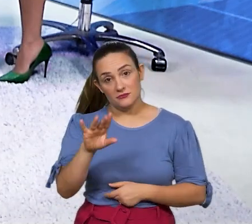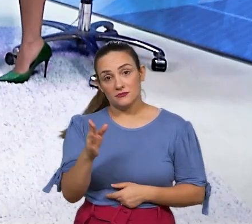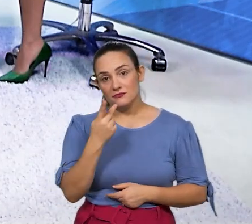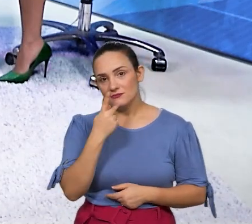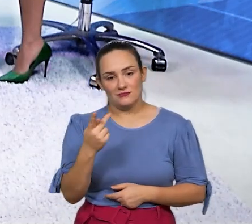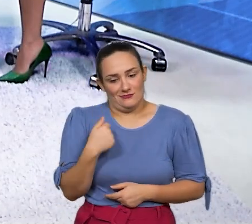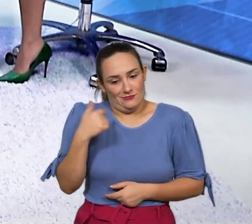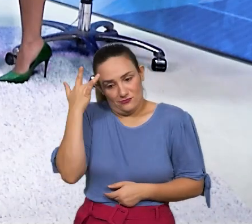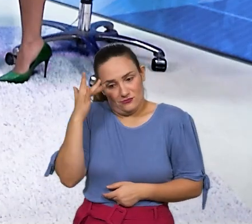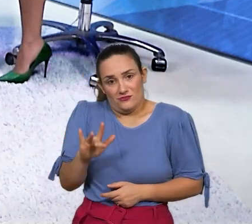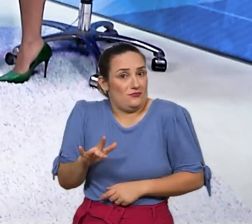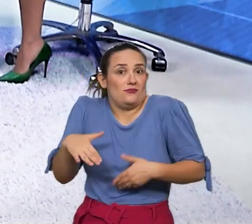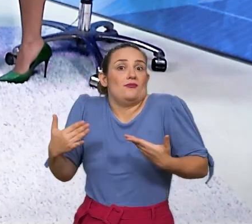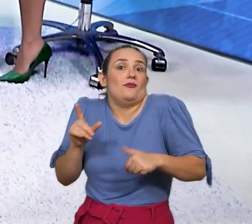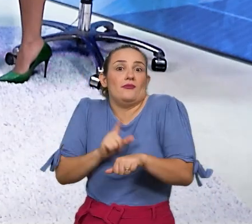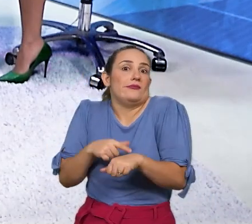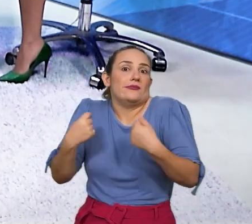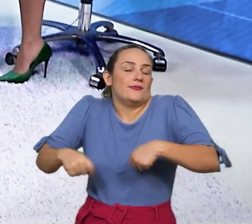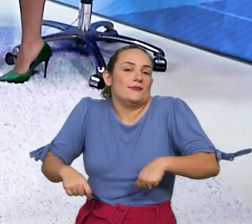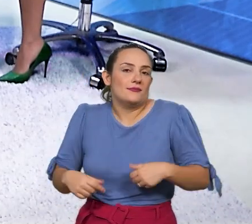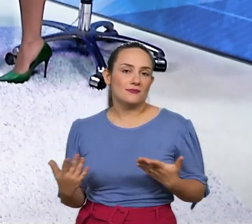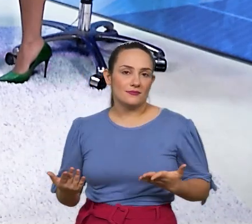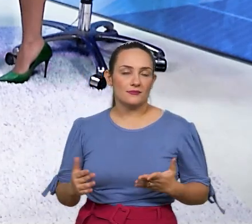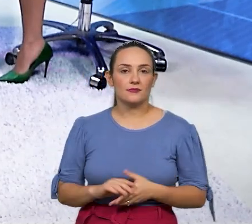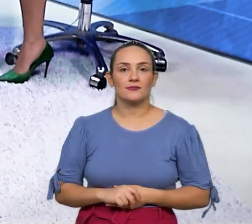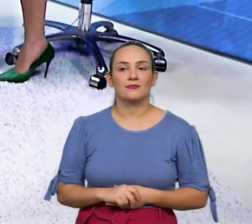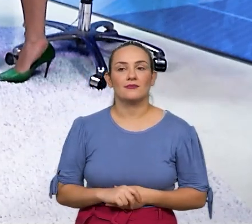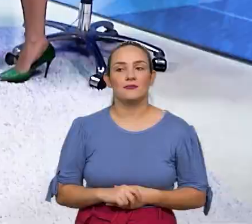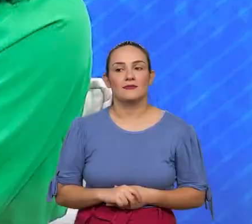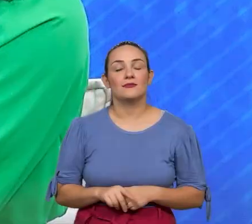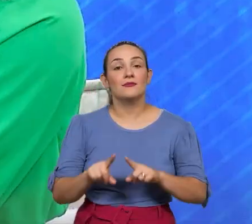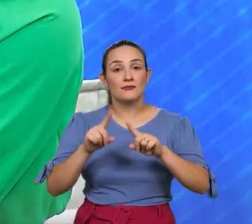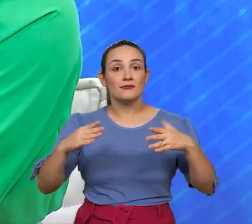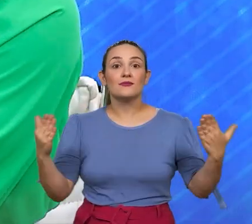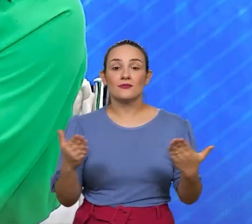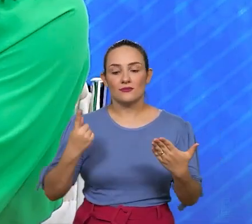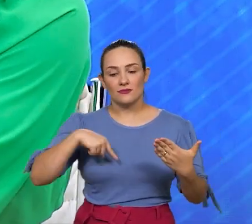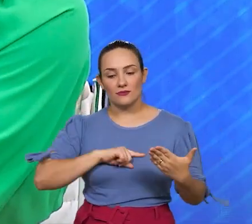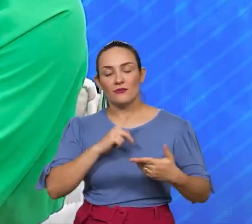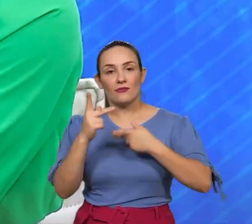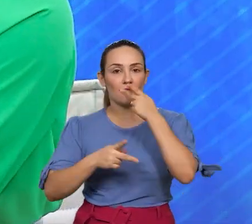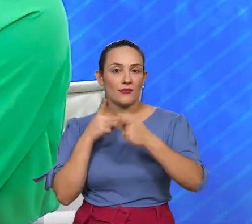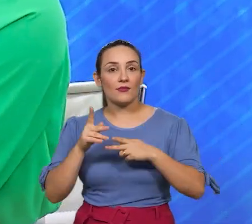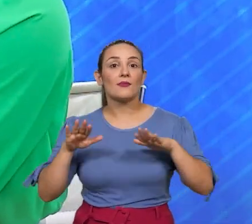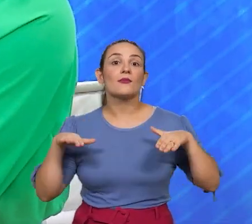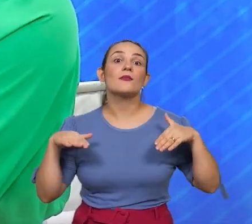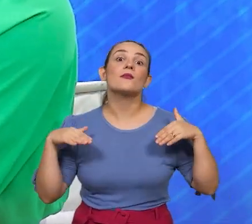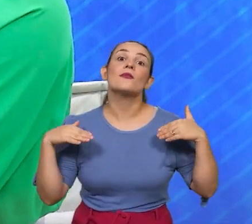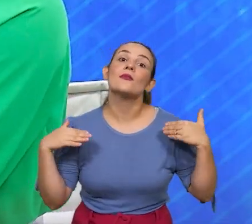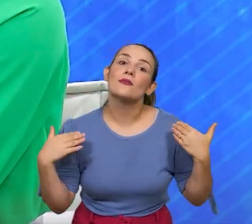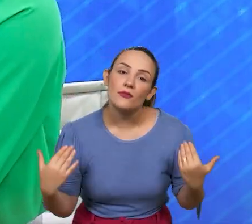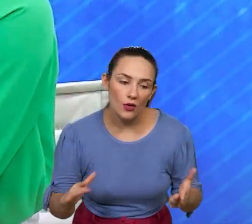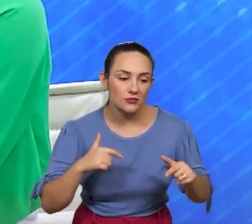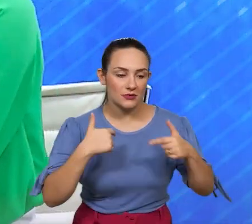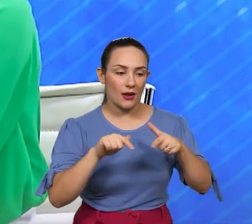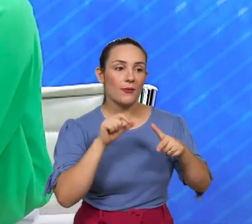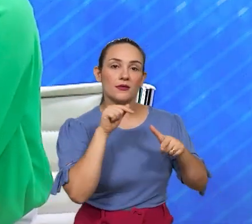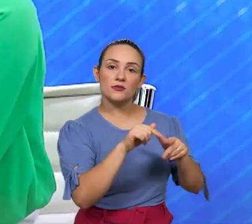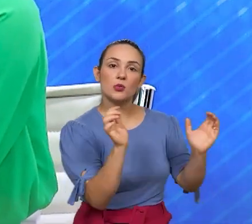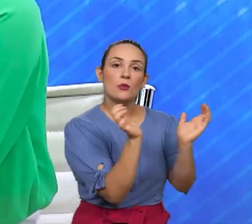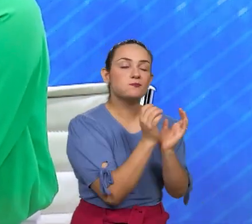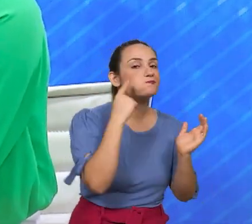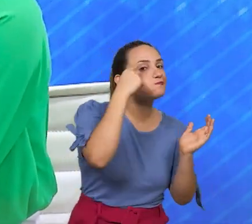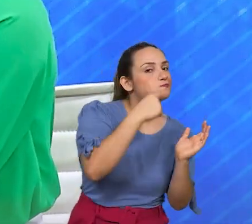né? Como você disse, a gente não sabe que hora que vai precisar. Exatamente. Mas agora nós vamos falar sobre as ações